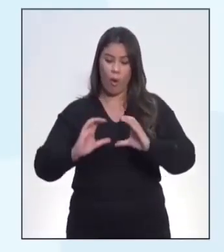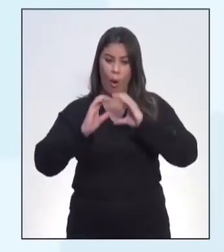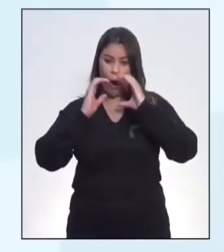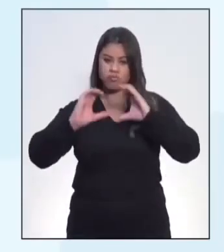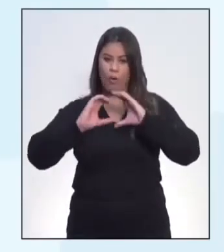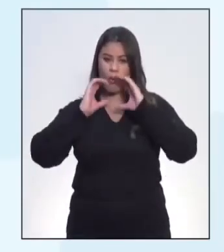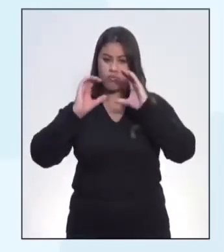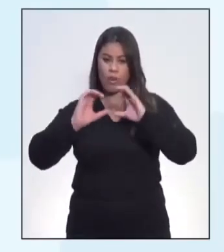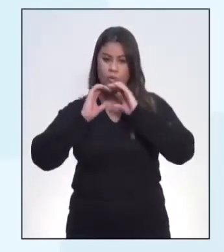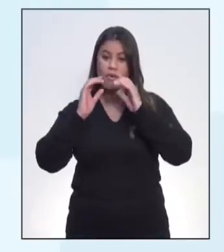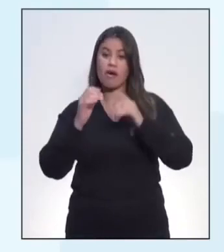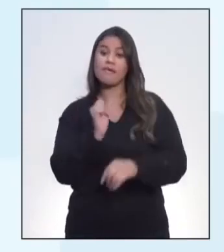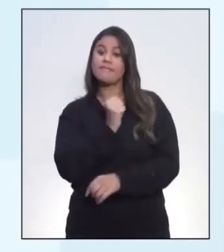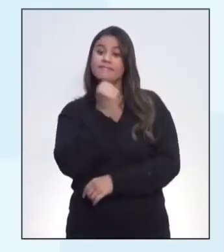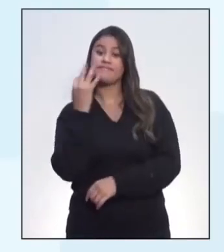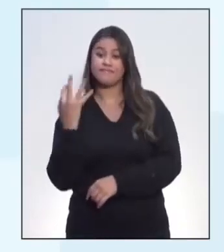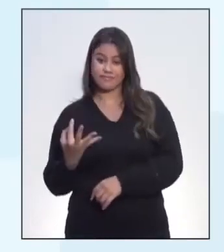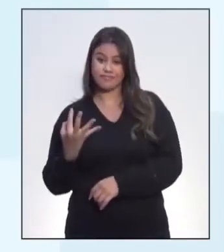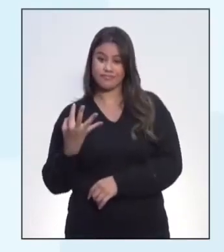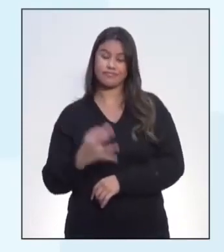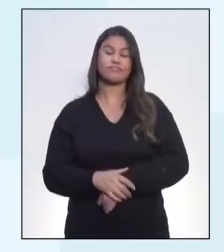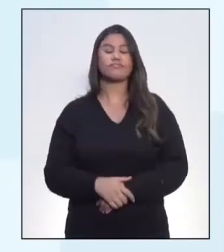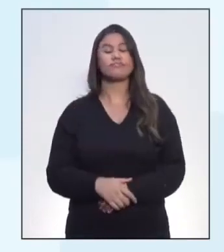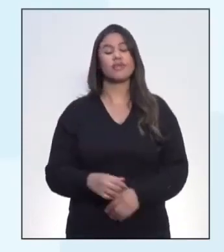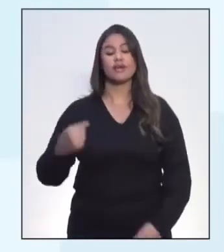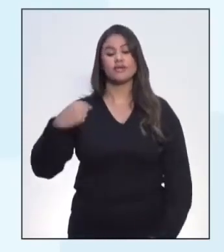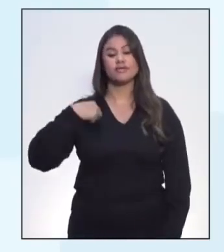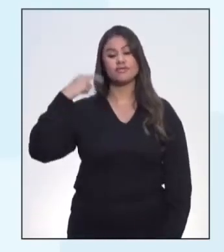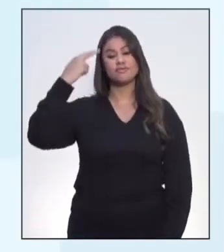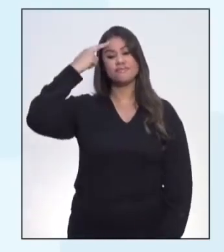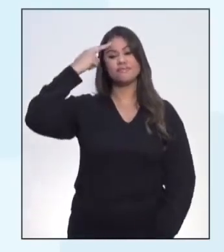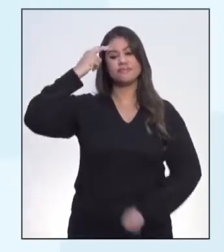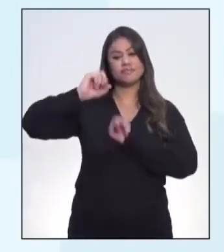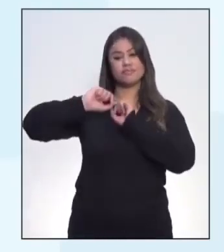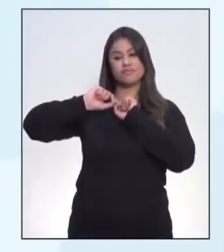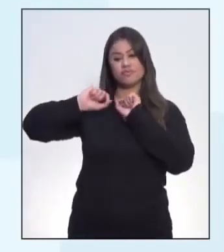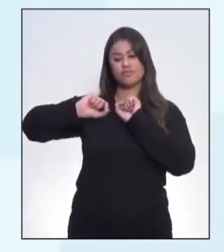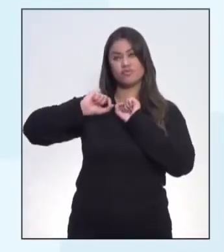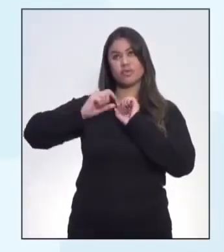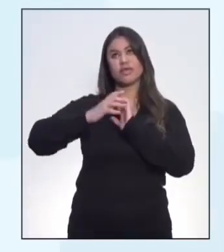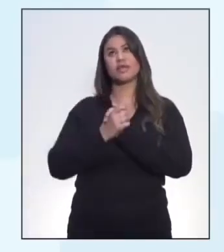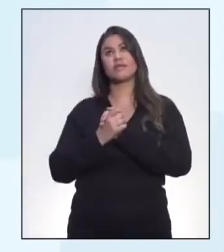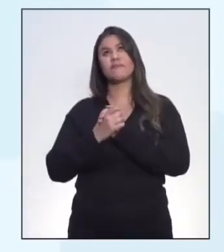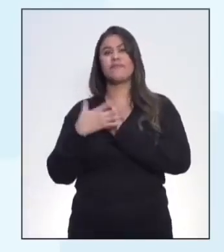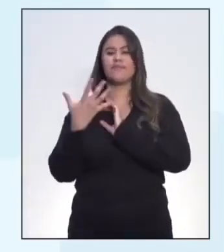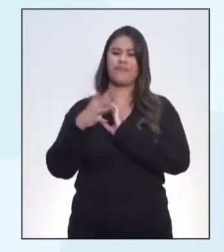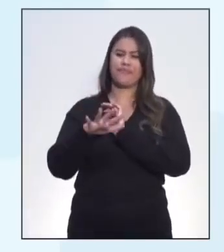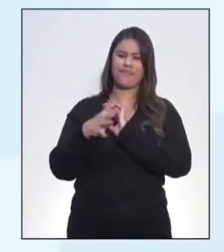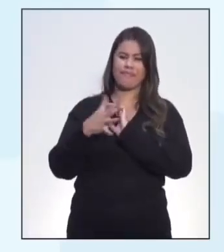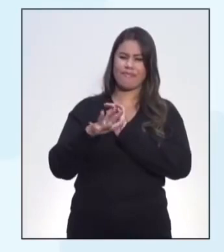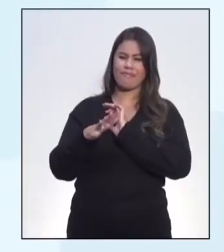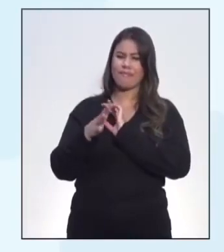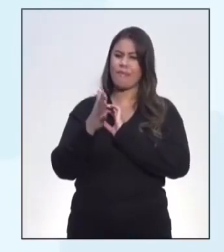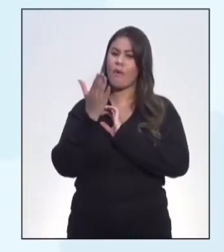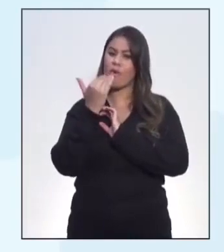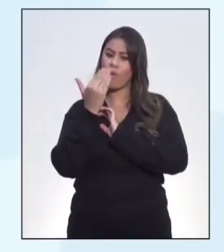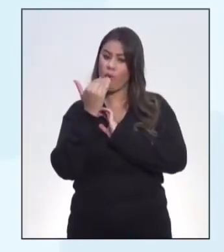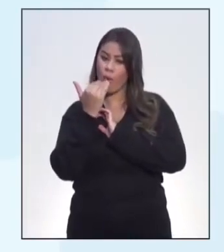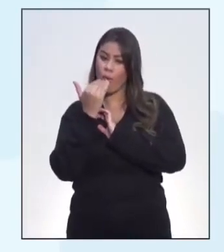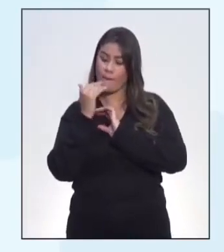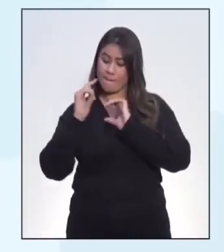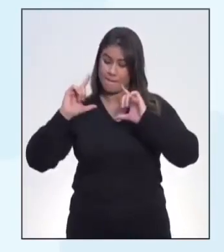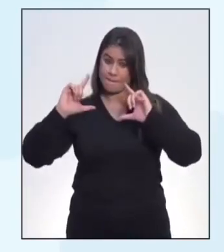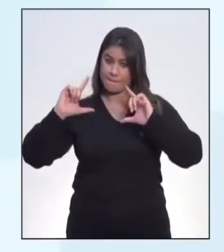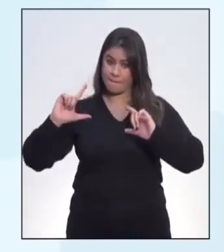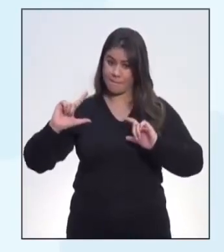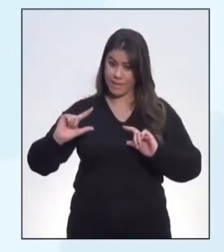sanduíches, né, que se tem. Então, eu imagino aí, por exemplo, que quanto menos você comer, menos calorias você